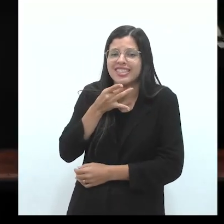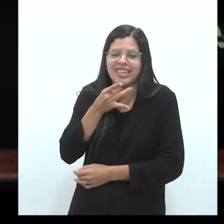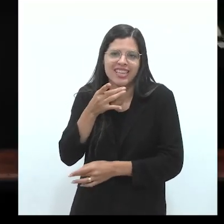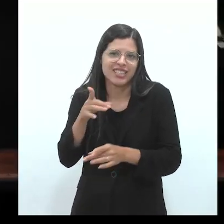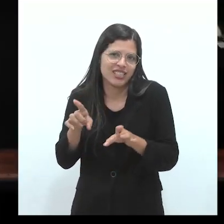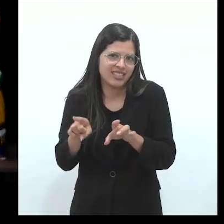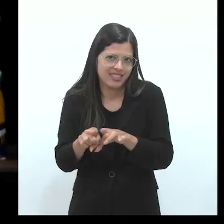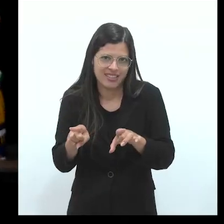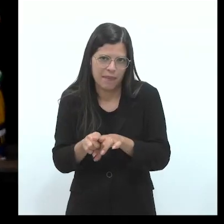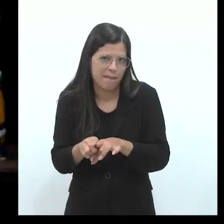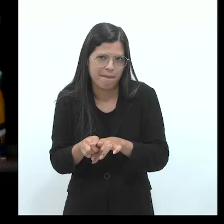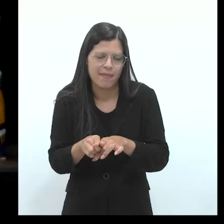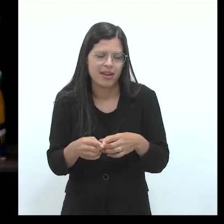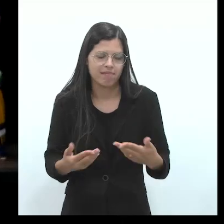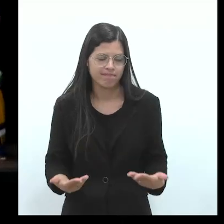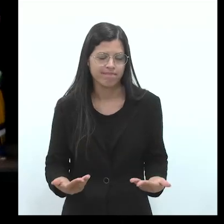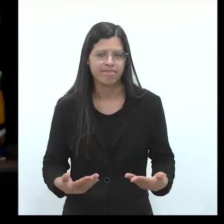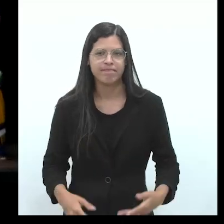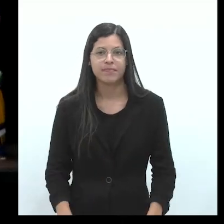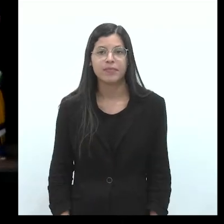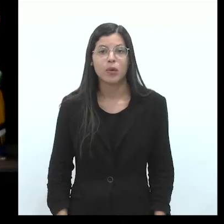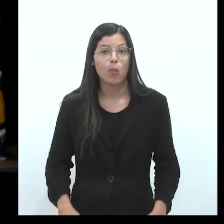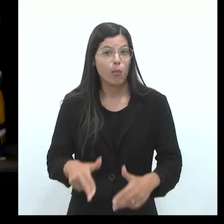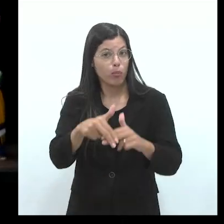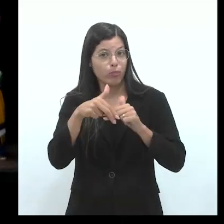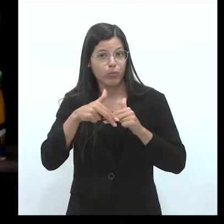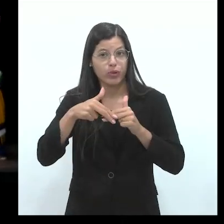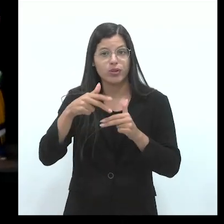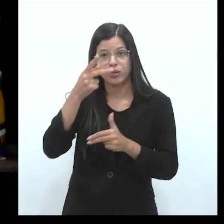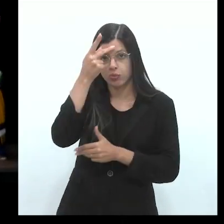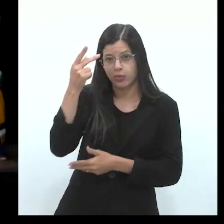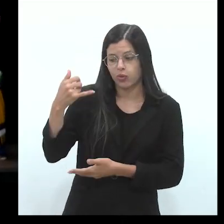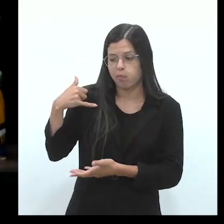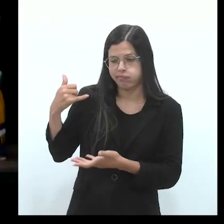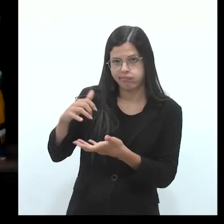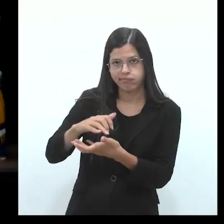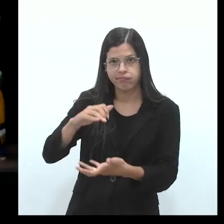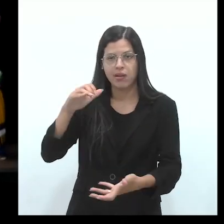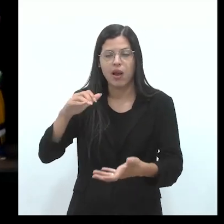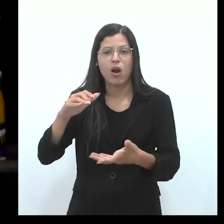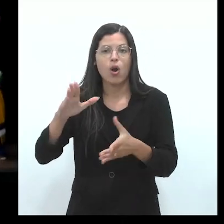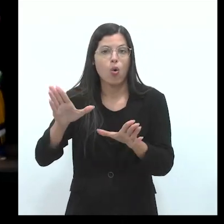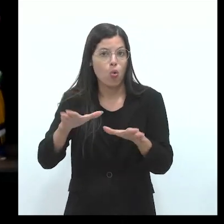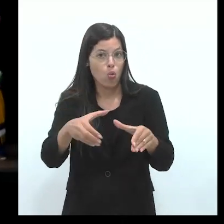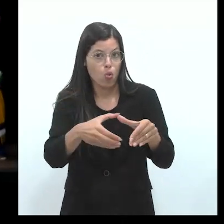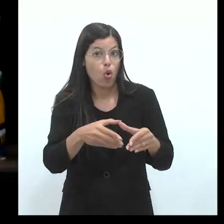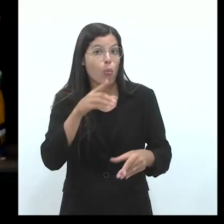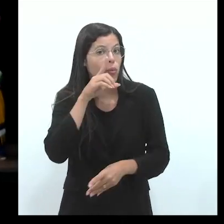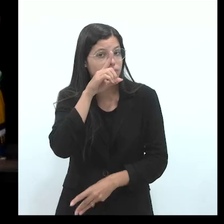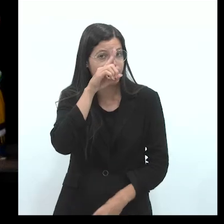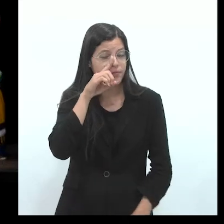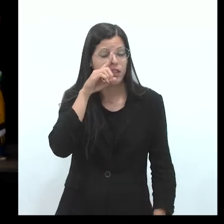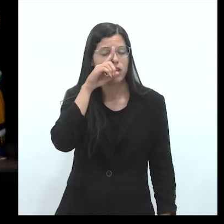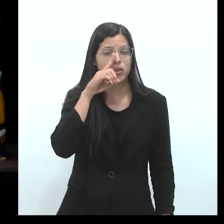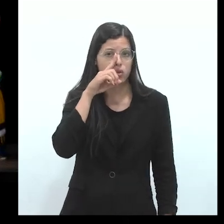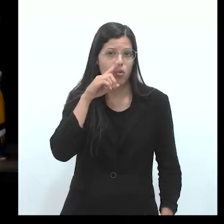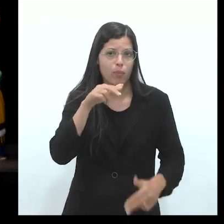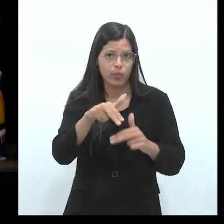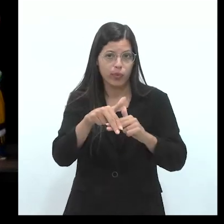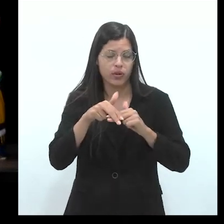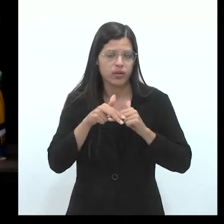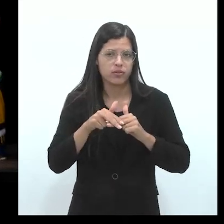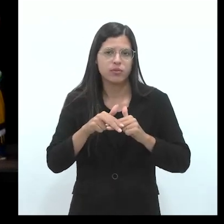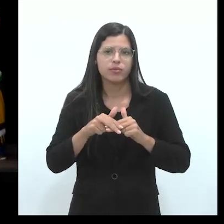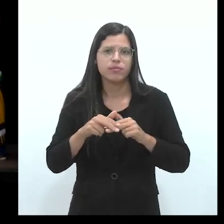hidratar e muito menos de se refrigerar. Então, os idosos, eles estão nesse grupo de risco muito por esse